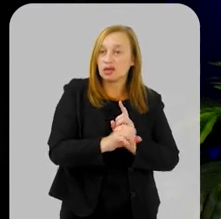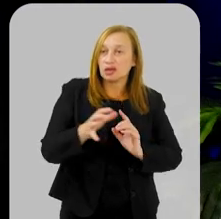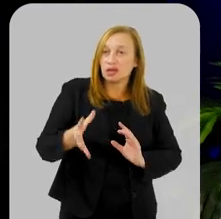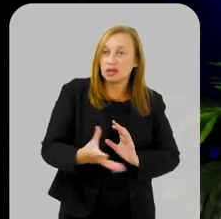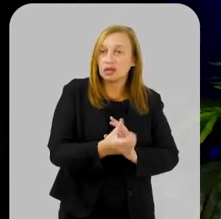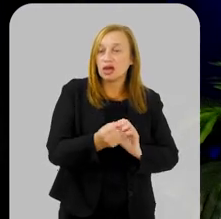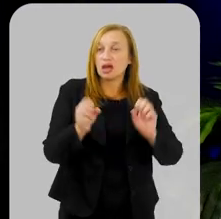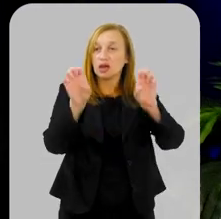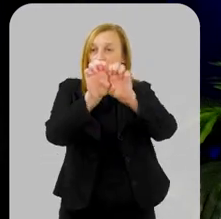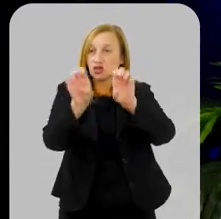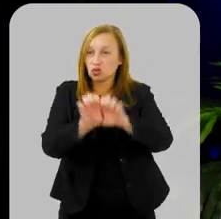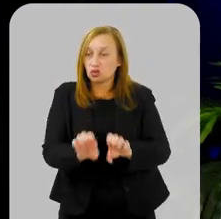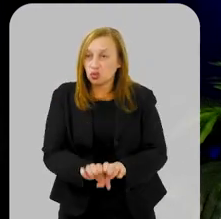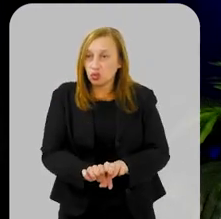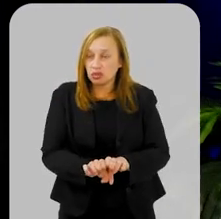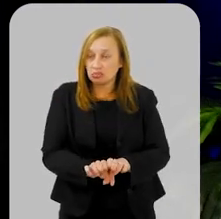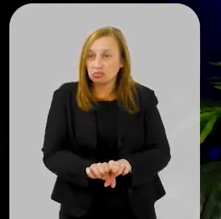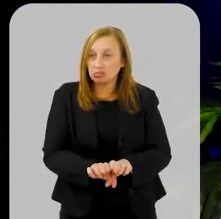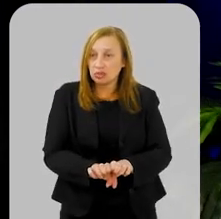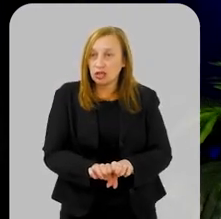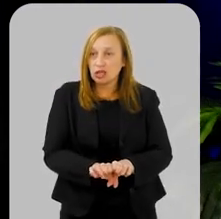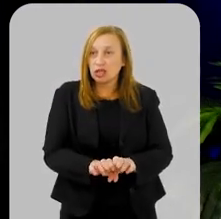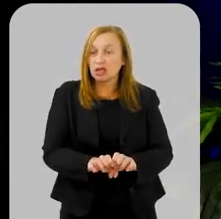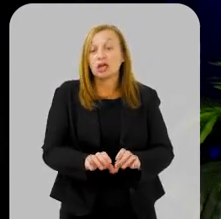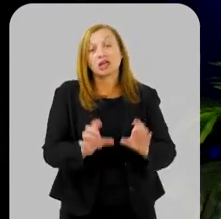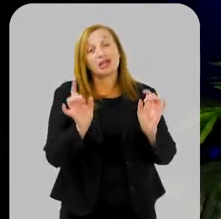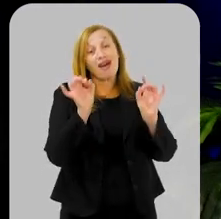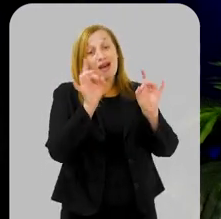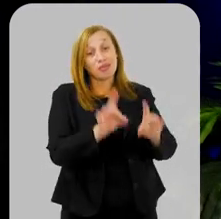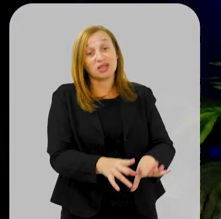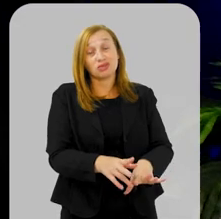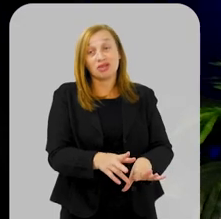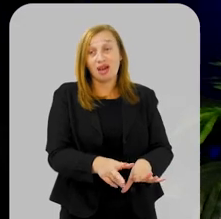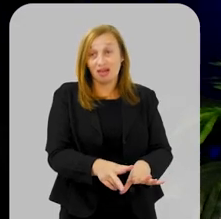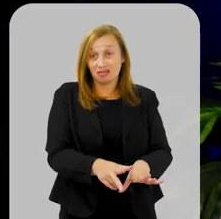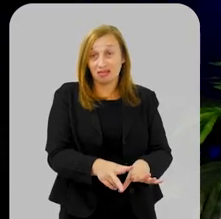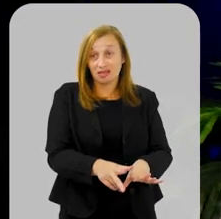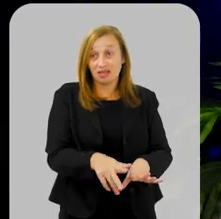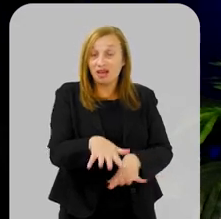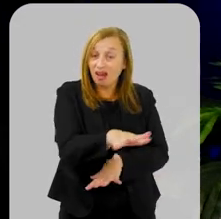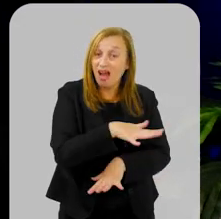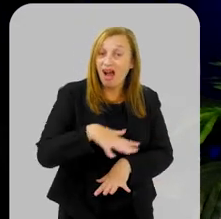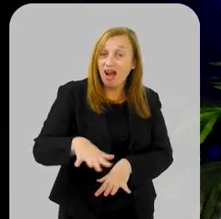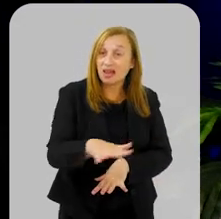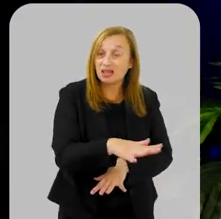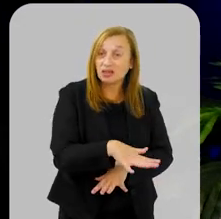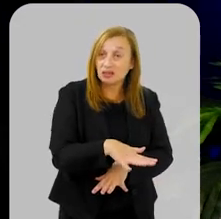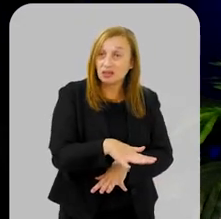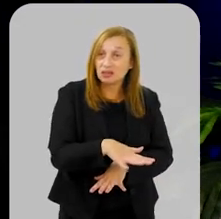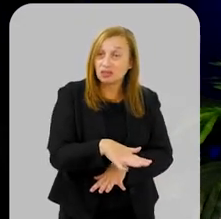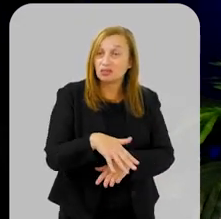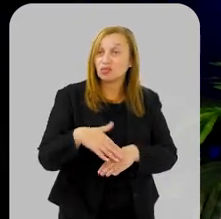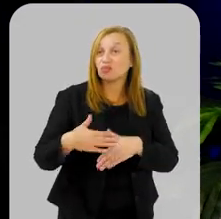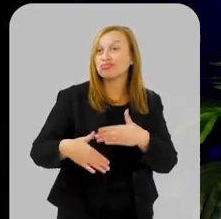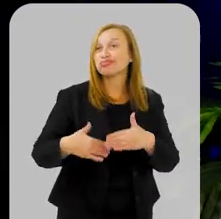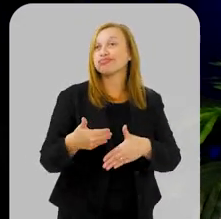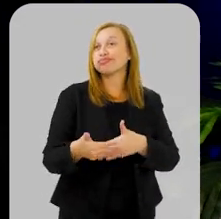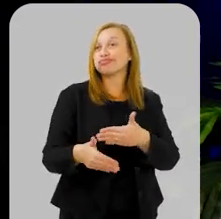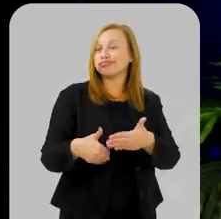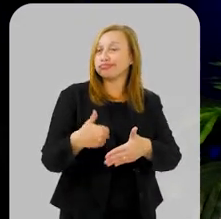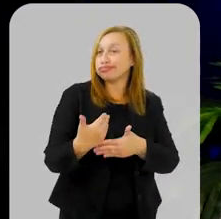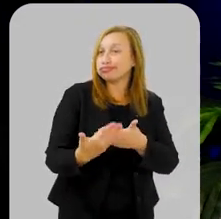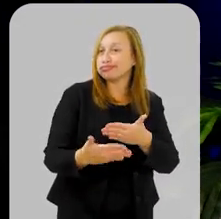recuperar uma infraestrutura que está praticamente abandonada. E aquela região toda vem